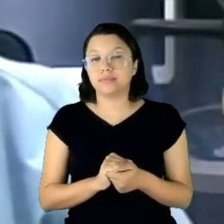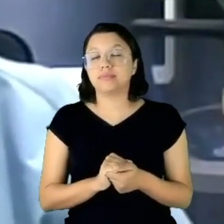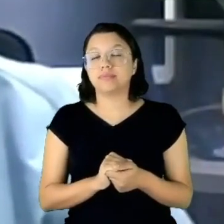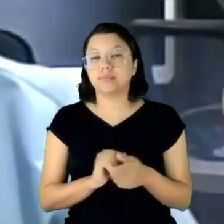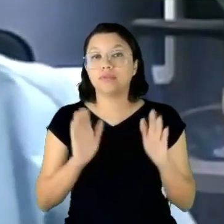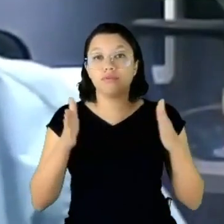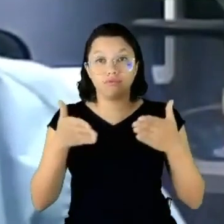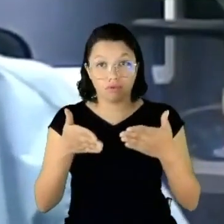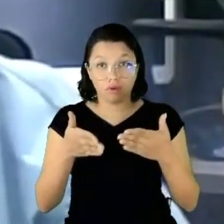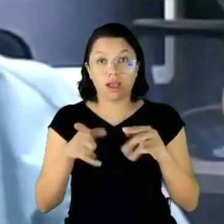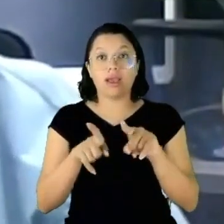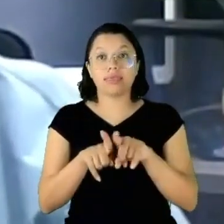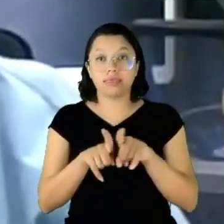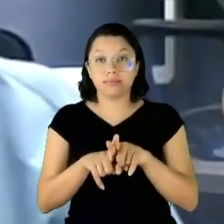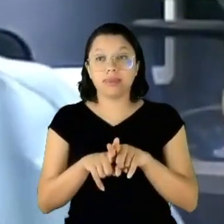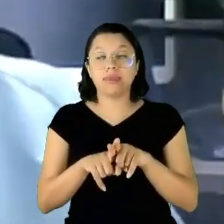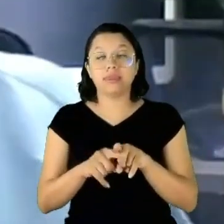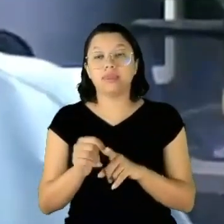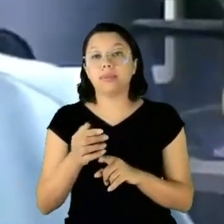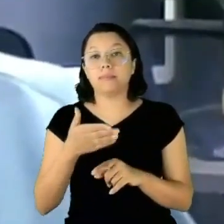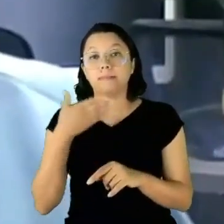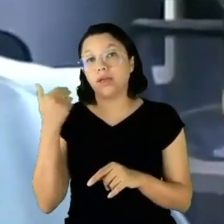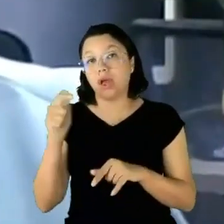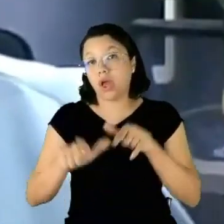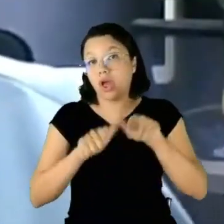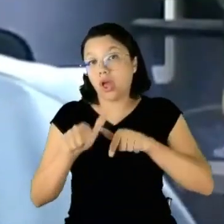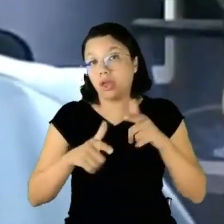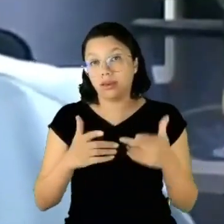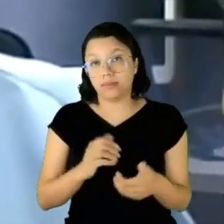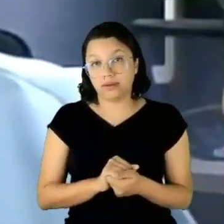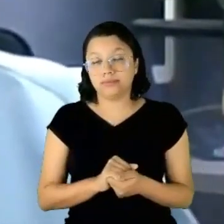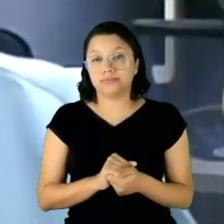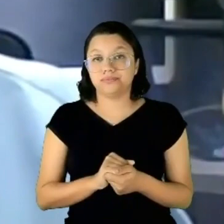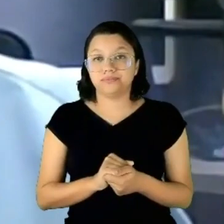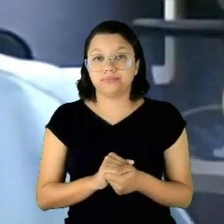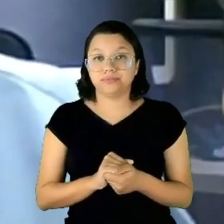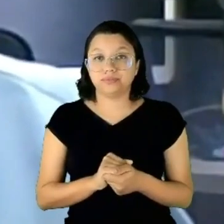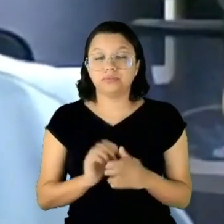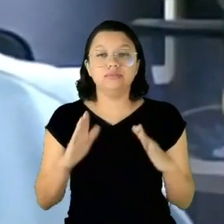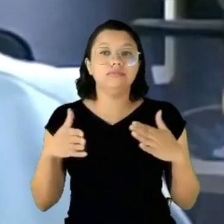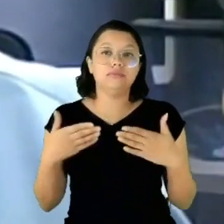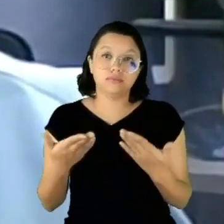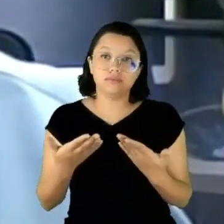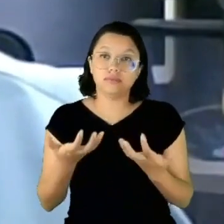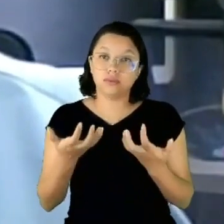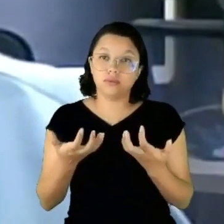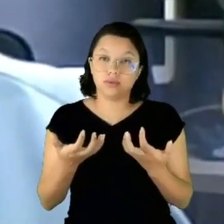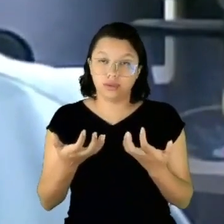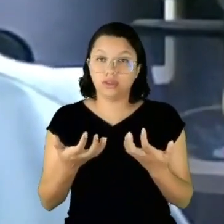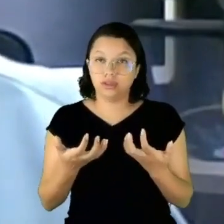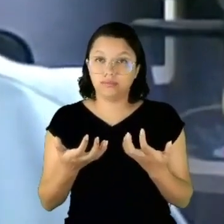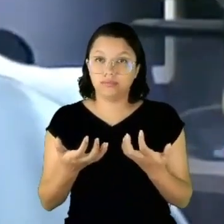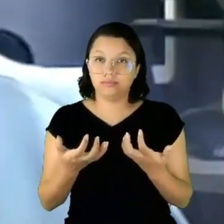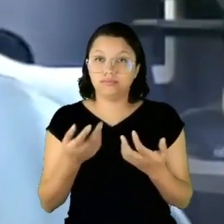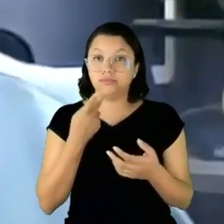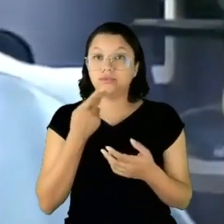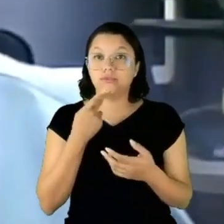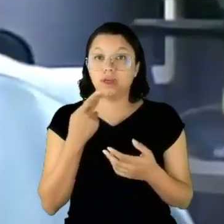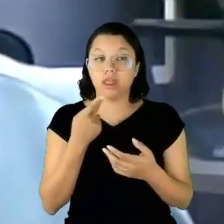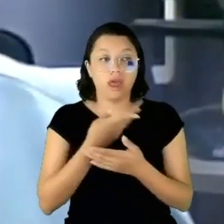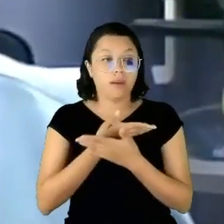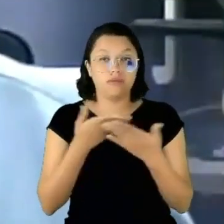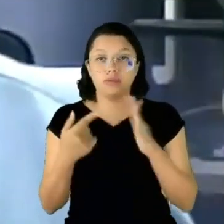produtividade, que já é alta como eu disse. Então eu gostaria de compartilhar com vocês algumas telas,